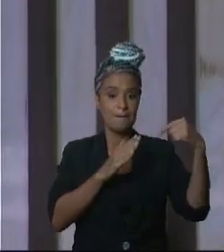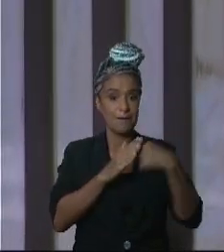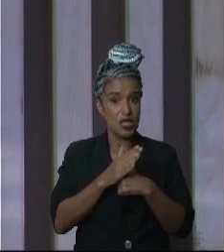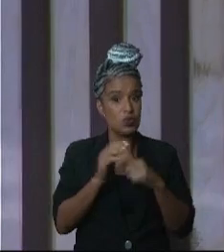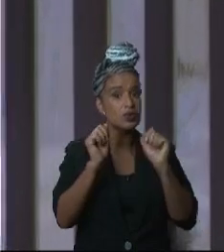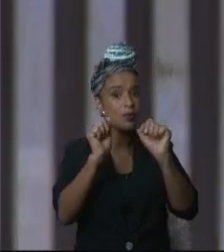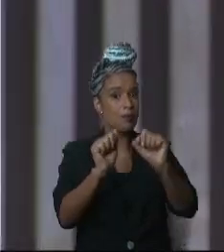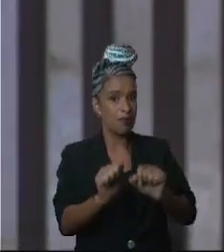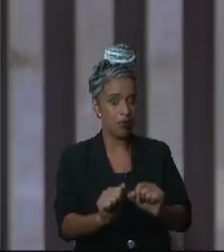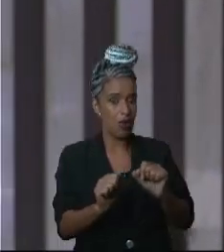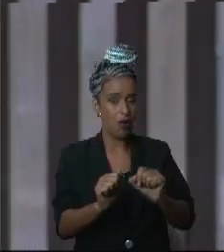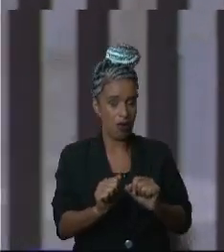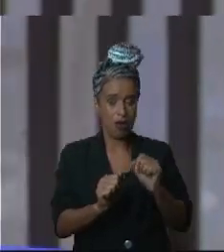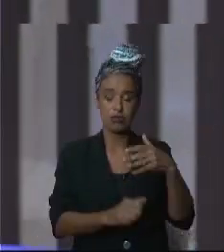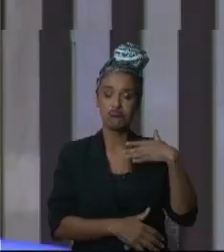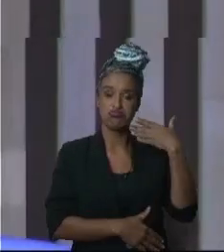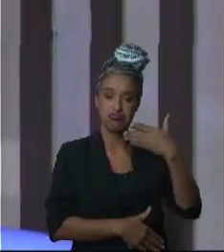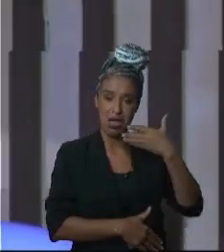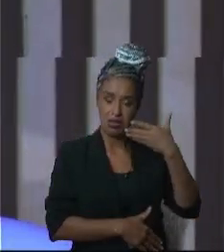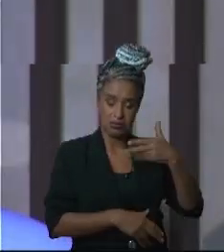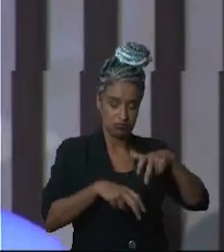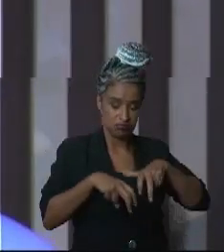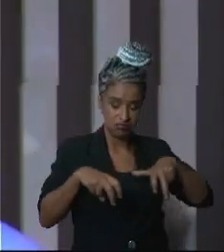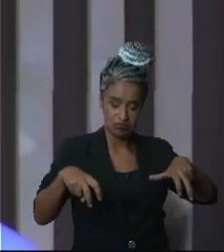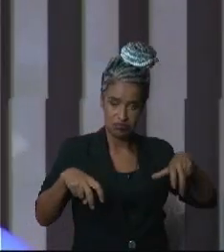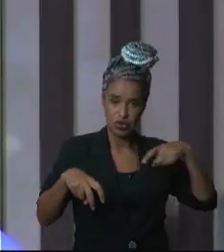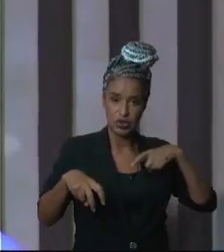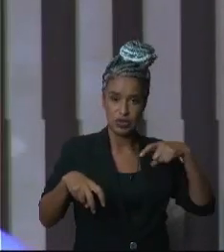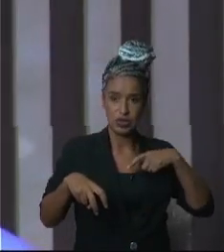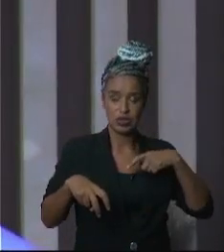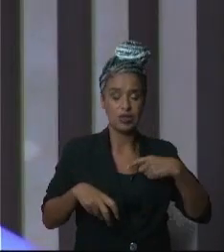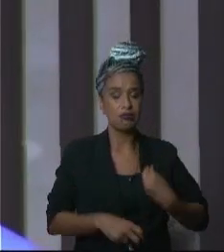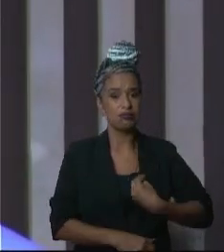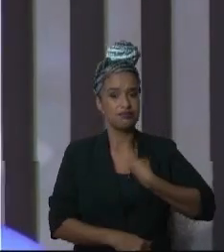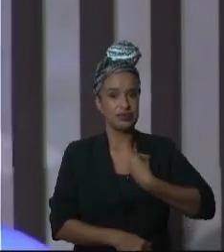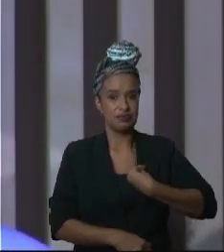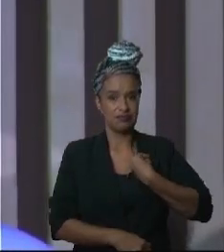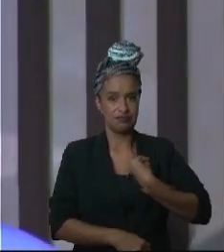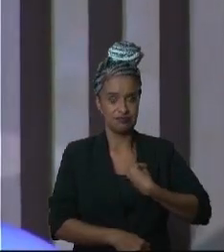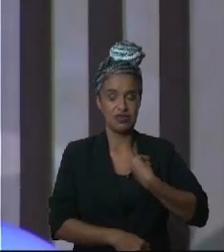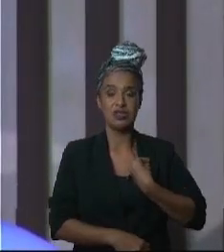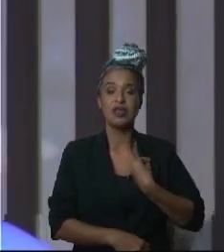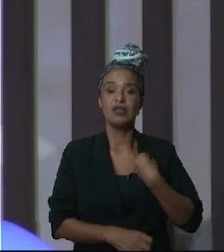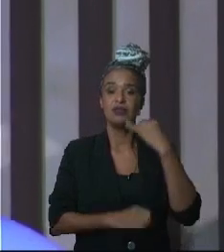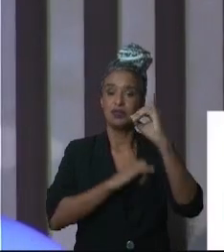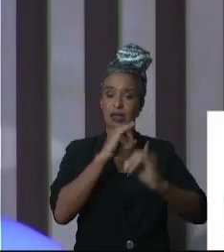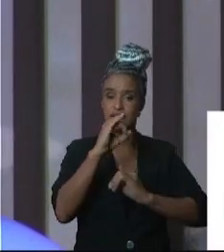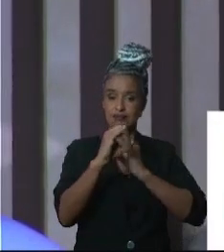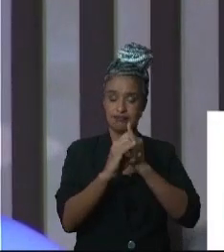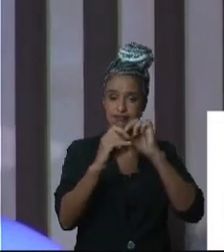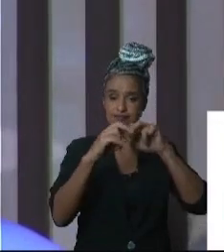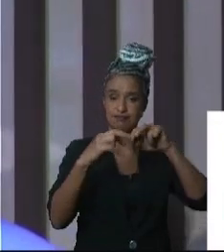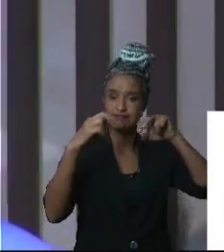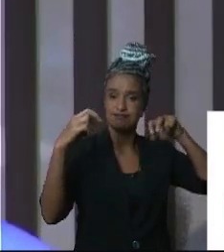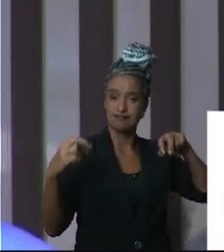perguntas para os nossos palestrantes, tanto o público presencial quanto o público